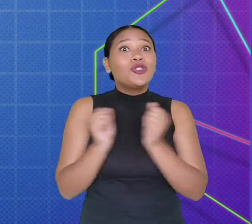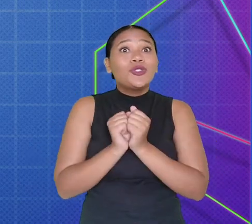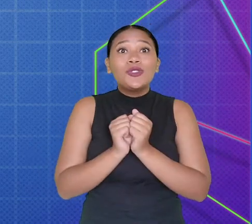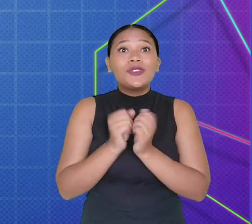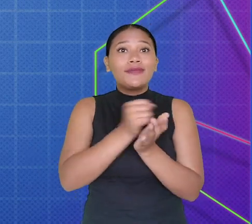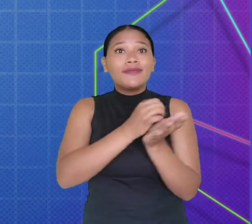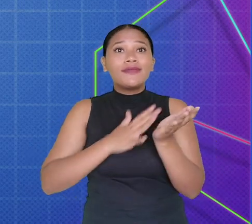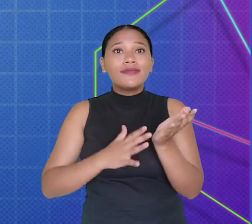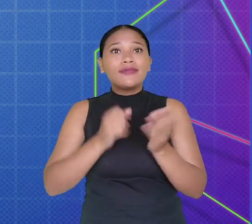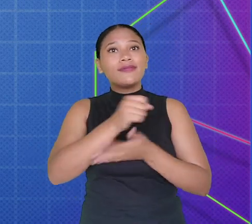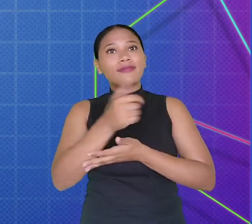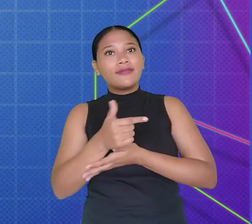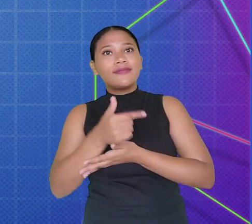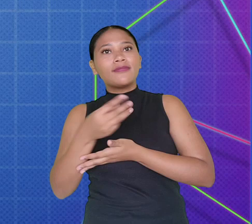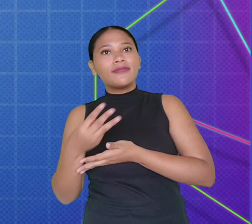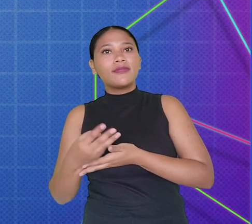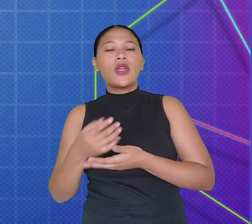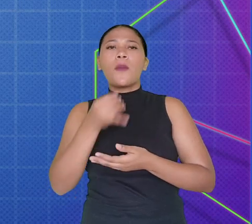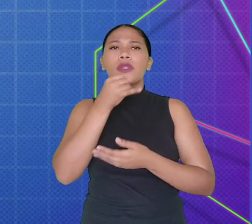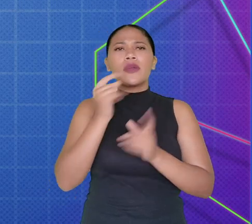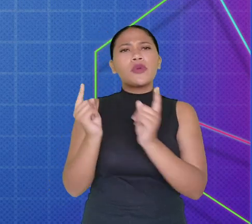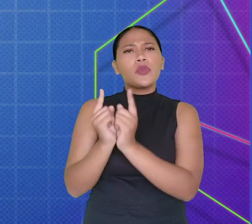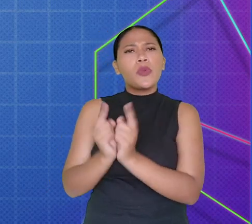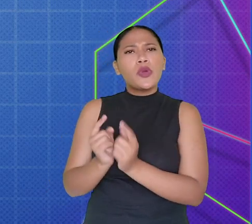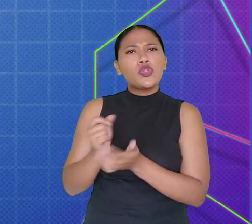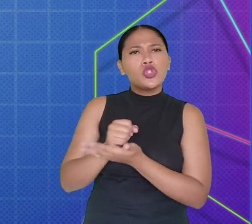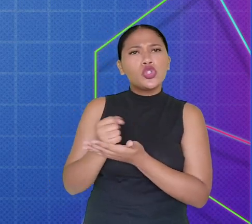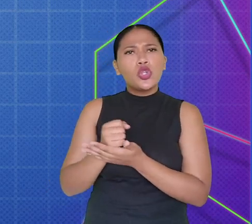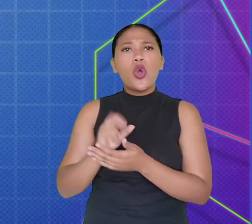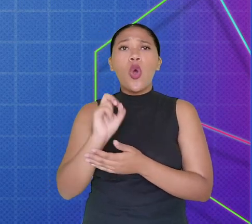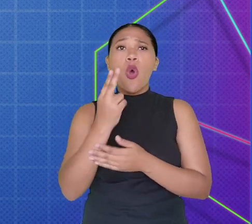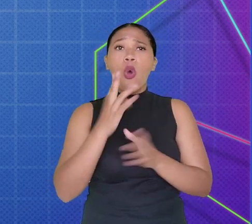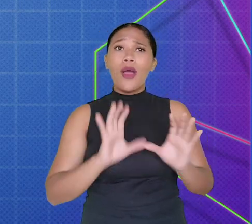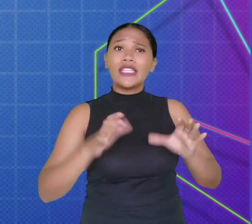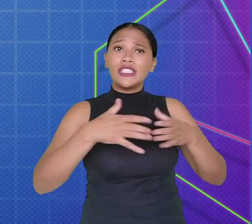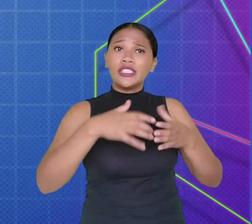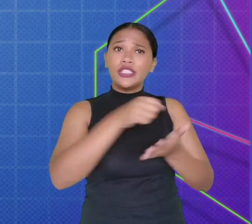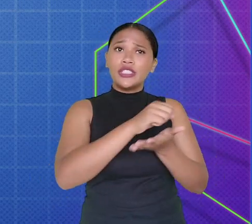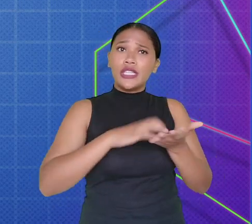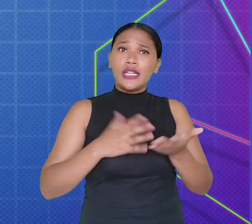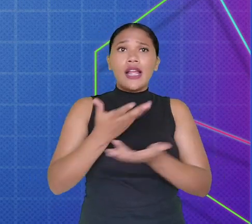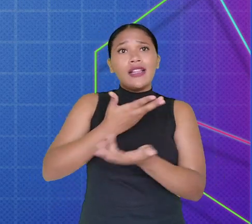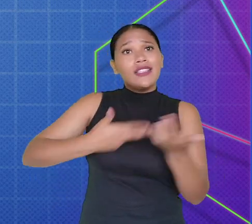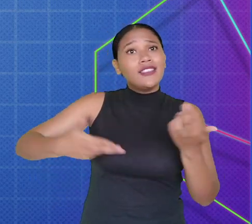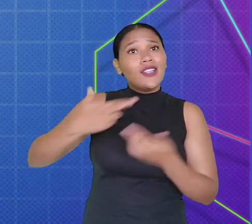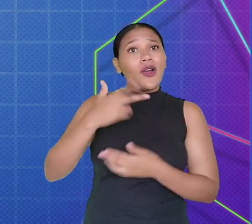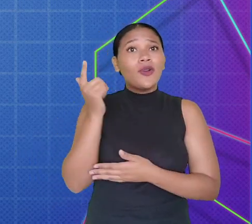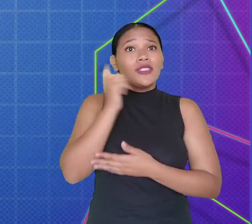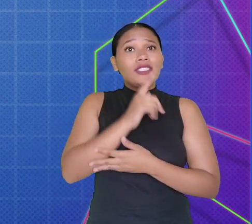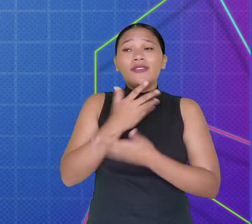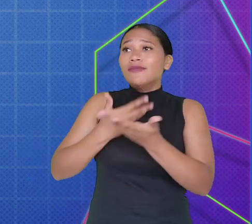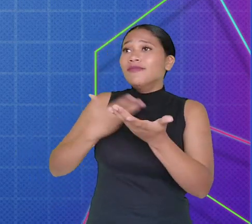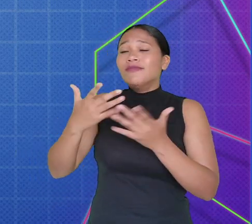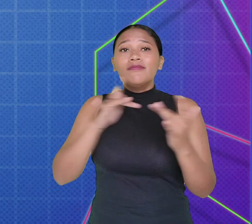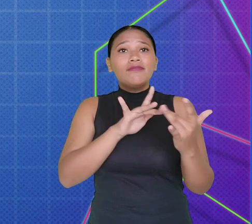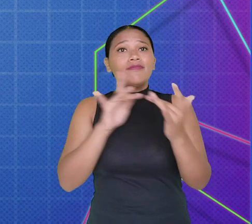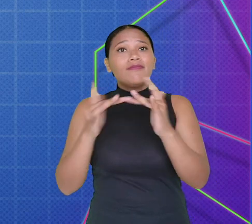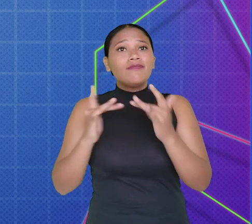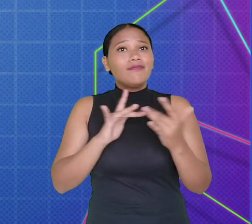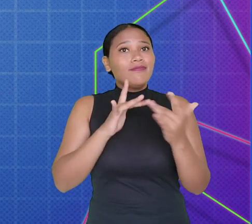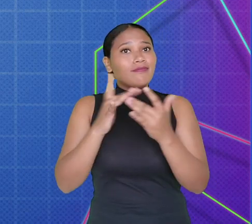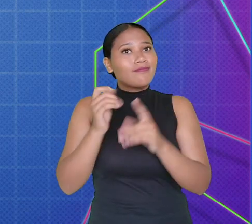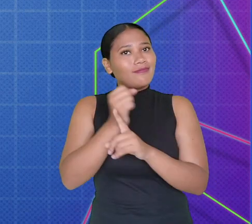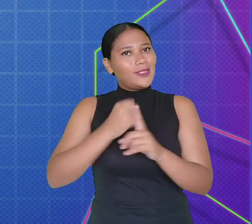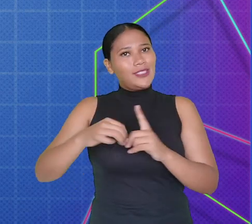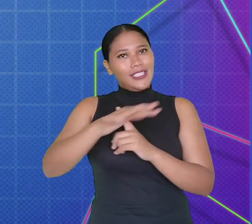se divertir juntos por meio de atividades secundárias, como mini-jogos ou atividades em grupo, e construir relacionamentos uns com os